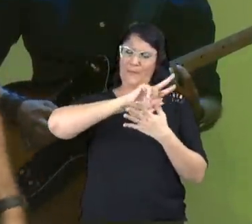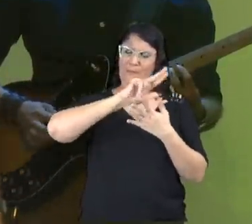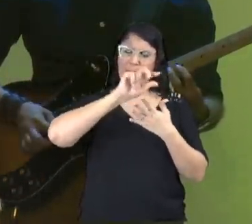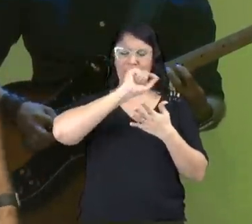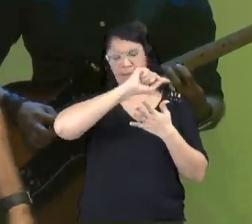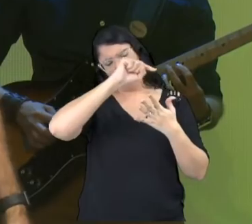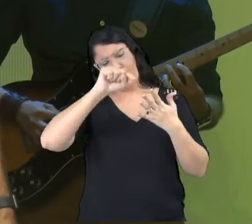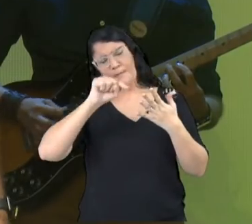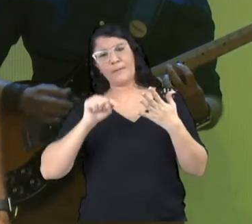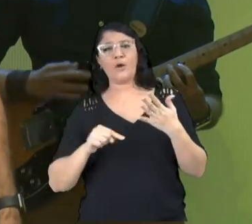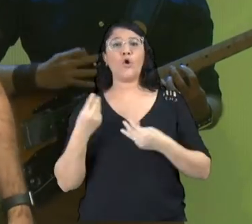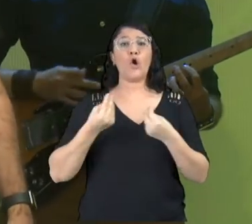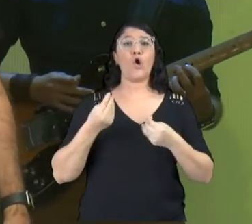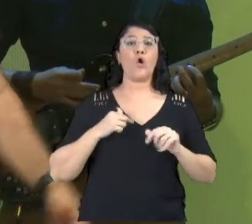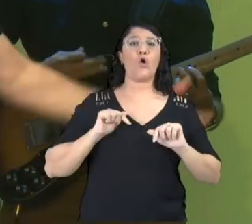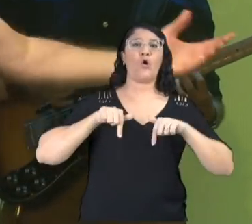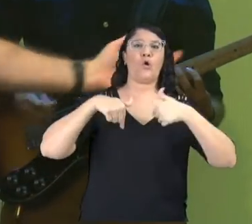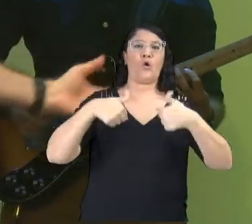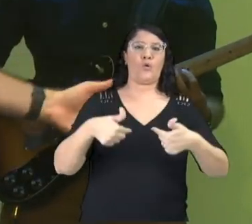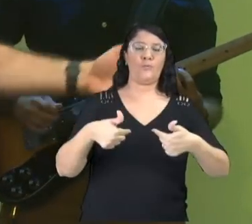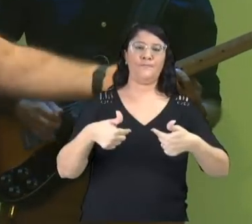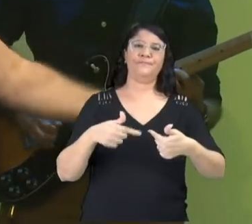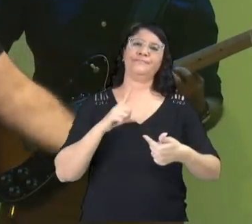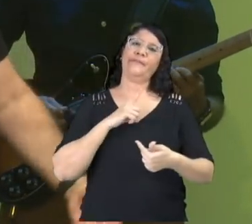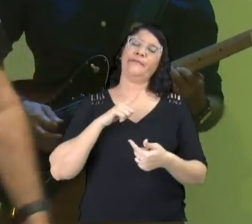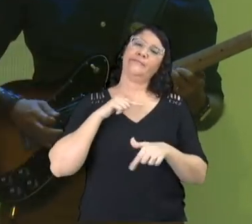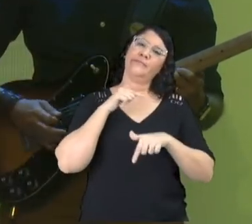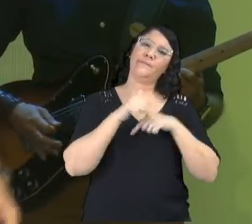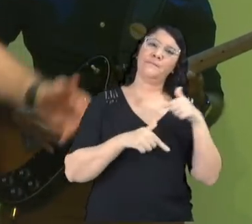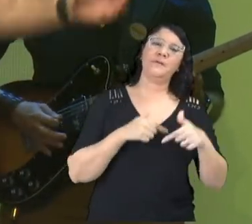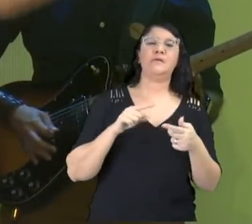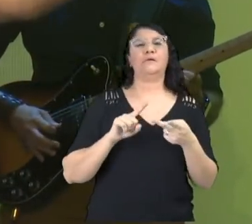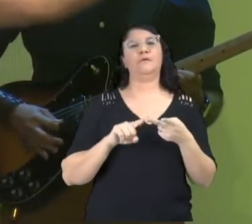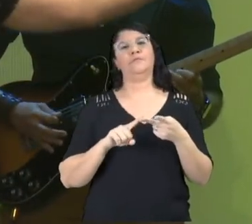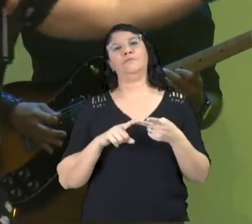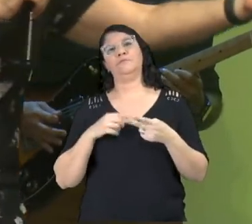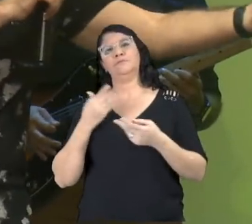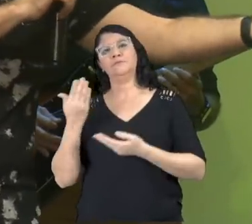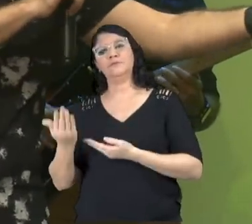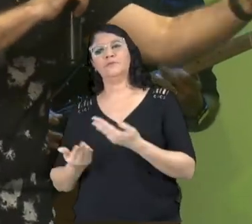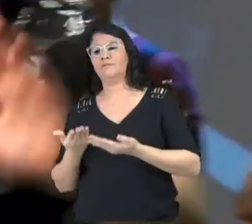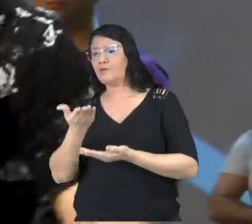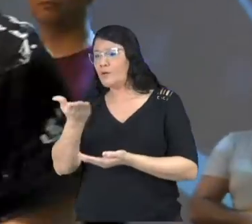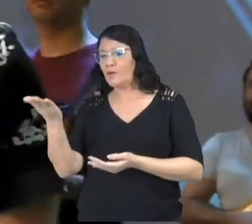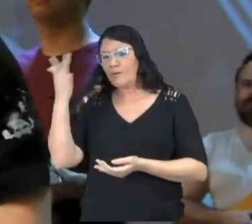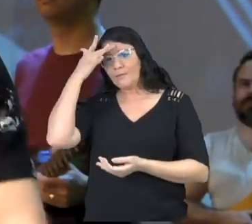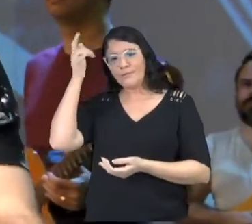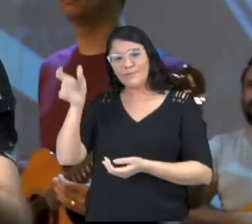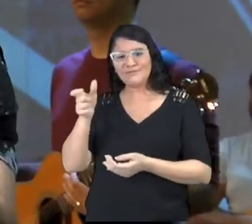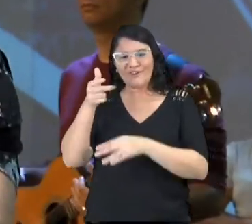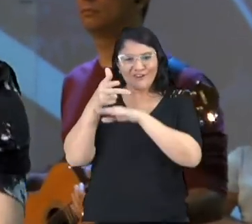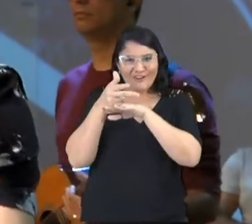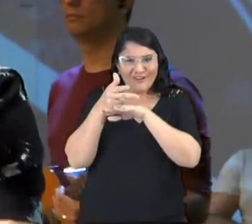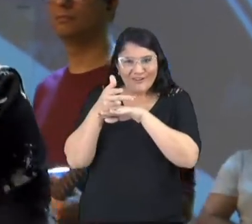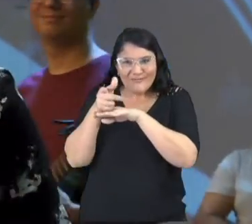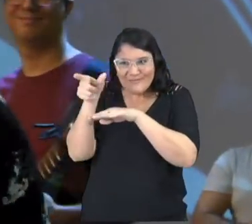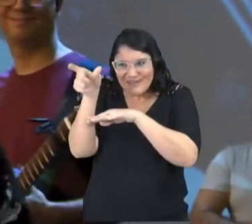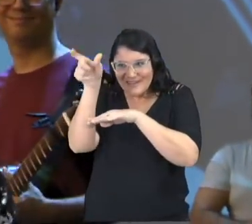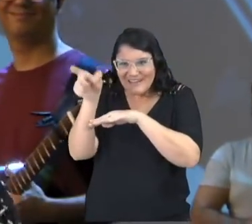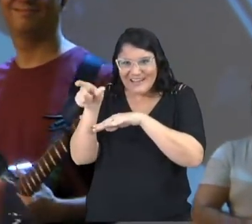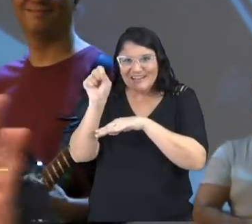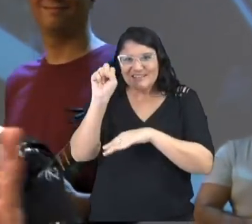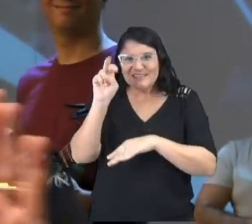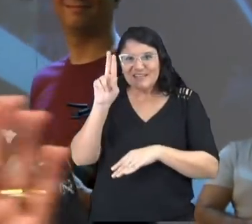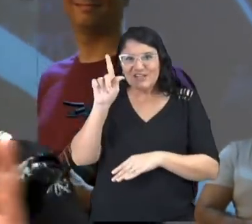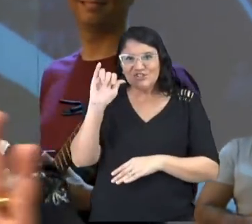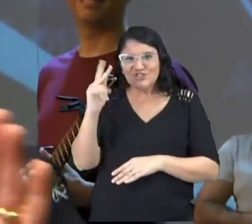maneiras que nós fazemos isso. Trabalhando, servindo, como o pessoal aqui, ó, na câmera. Esse aqui é meu xará, Serginho.